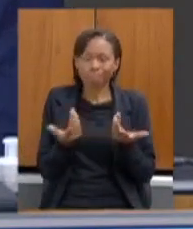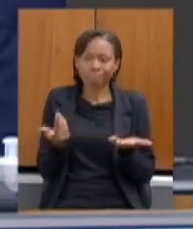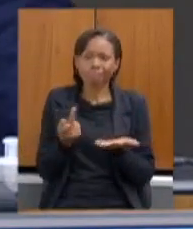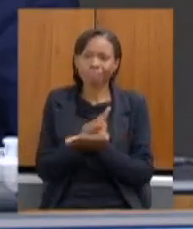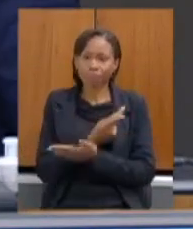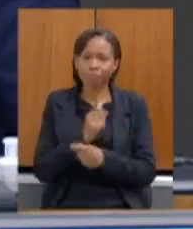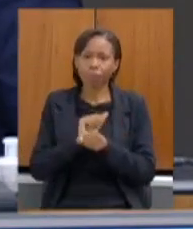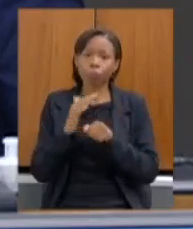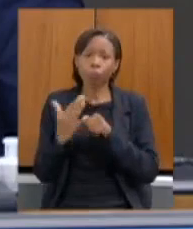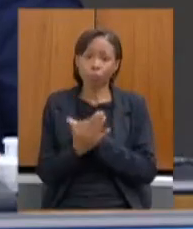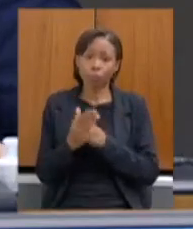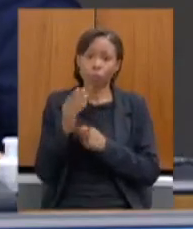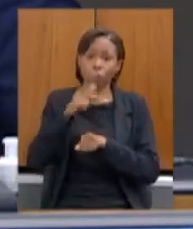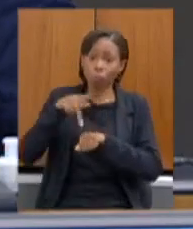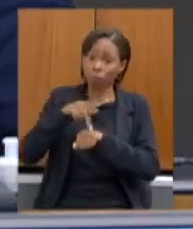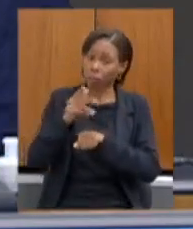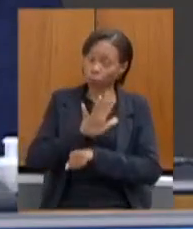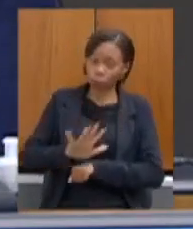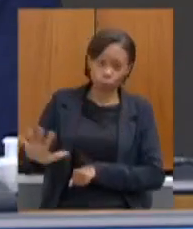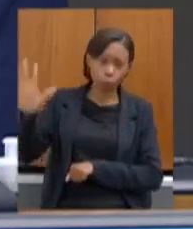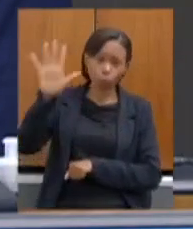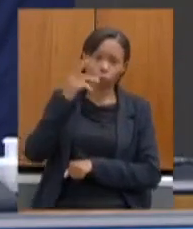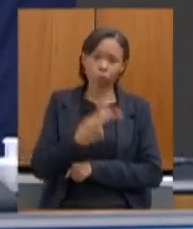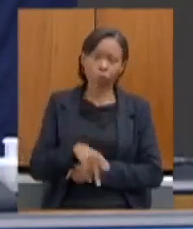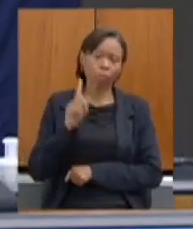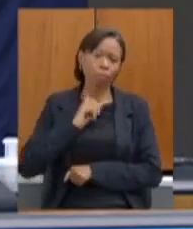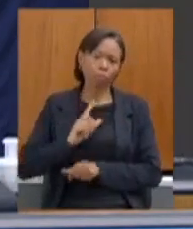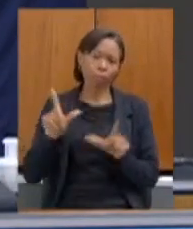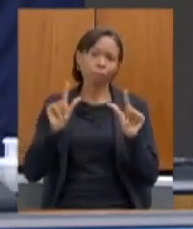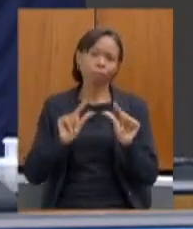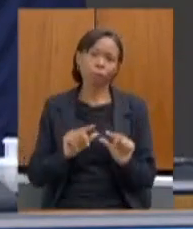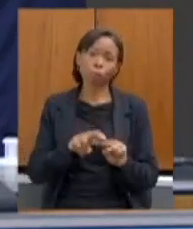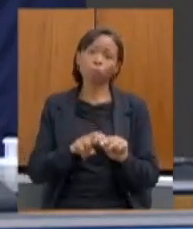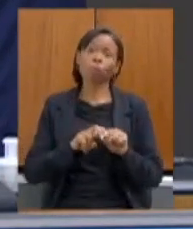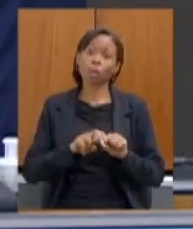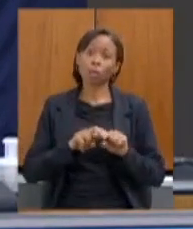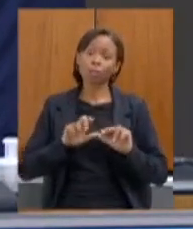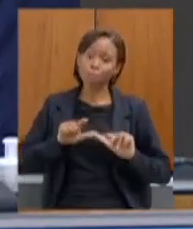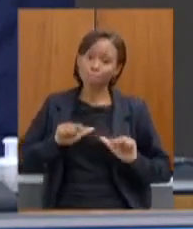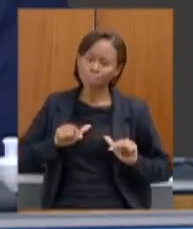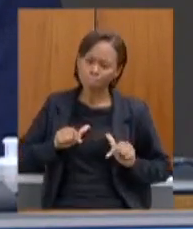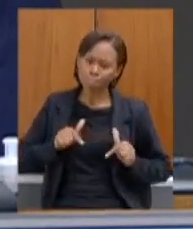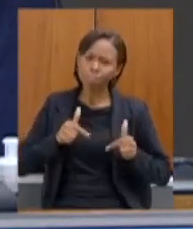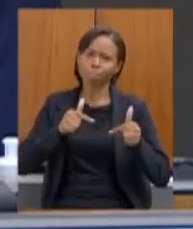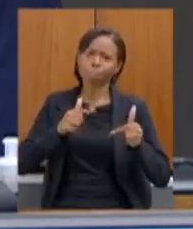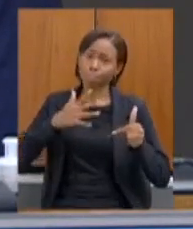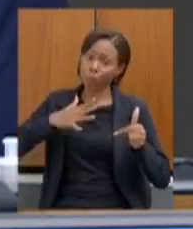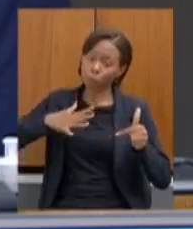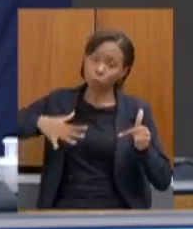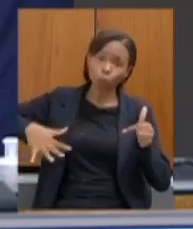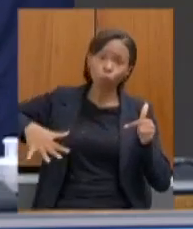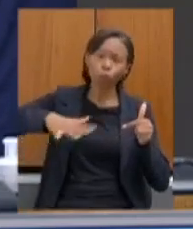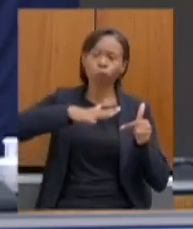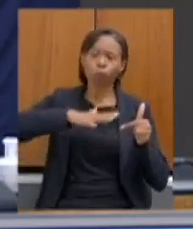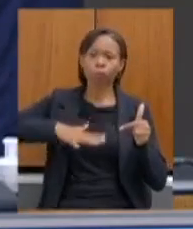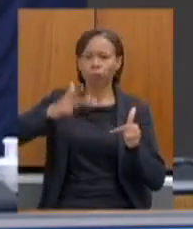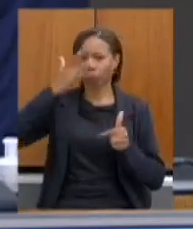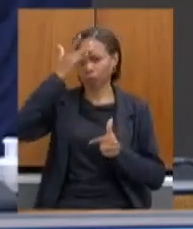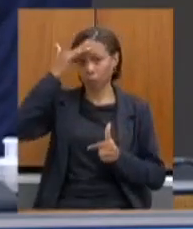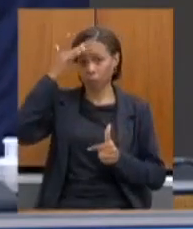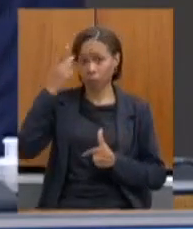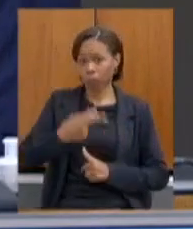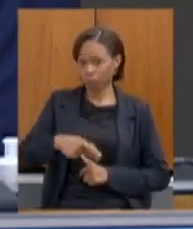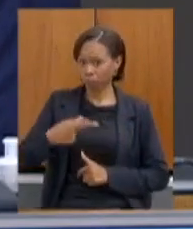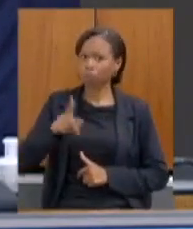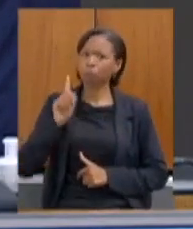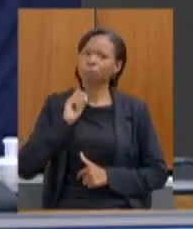no nosso país. tudo isso, esforço de todos nós, todos nós mineiros.